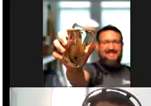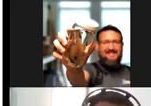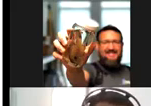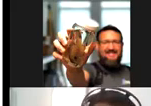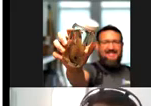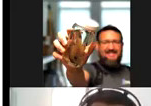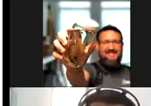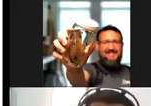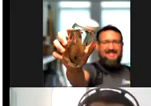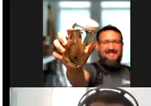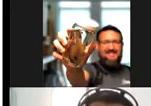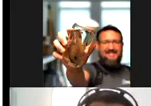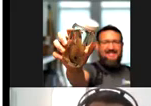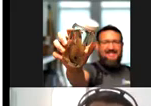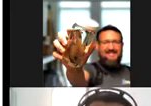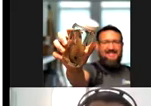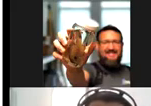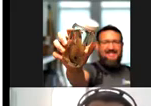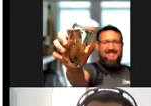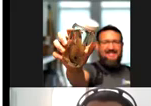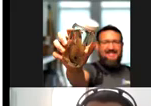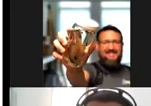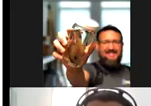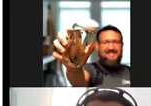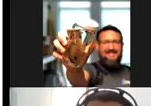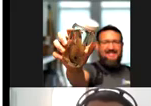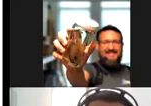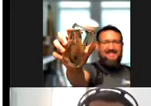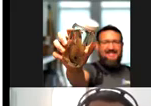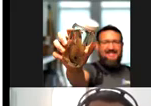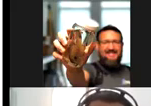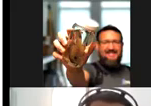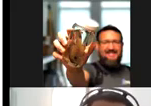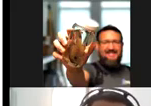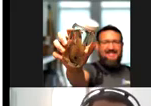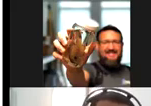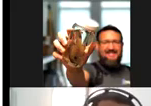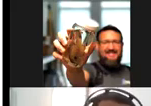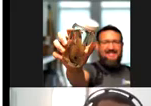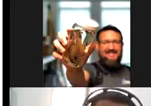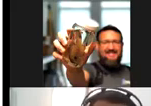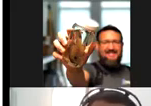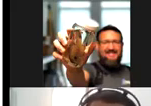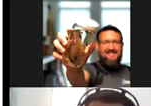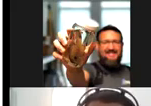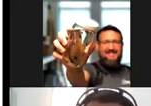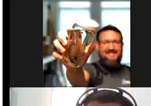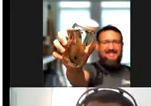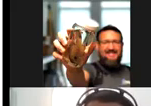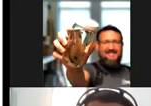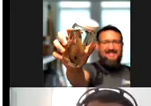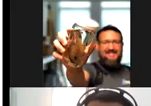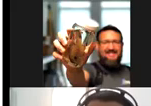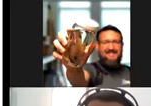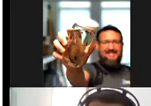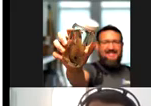de nicho, né? De similaridade entre espécies e coexistência, discutindo também o quão semelhantes os nichos das espécies deveriam